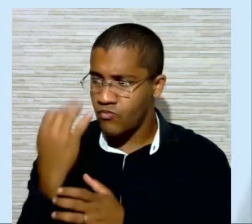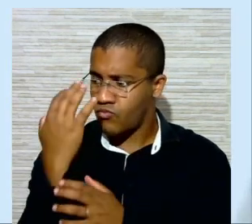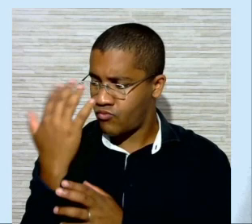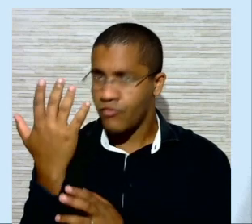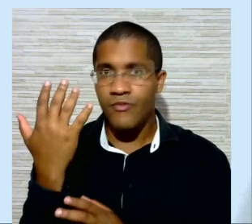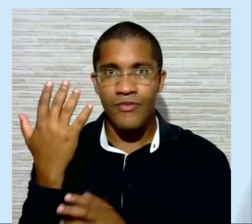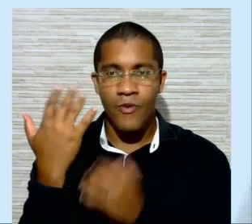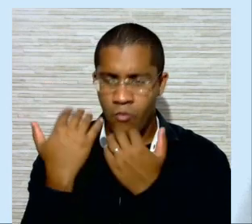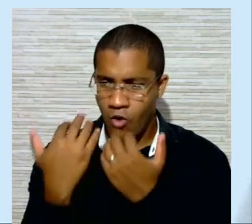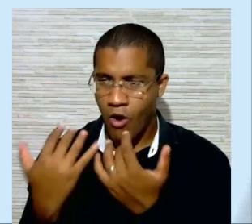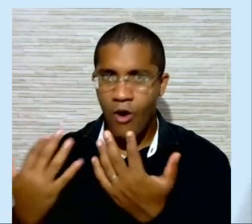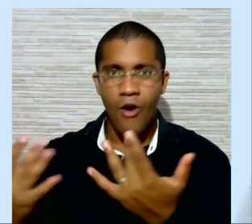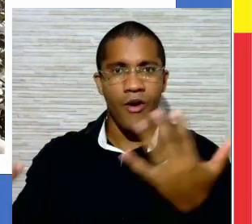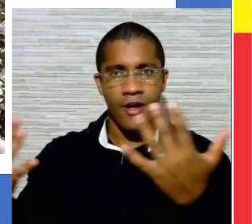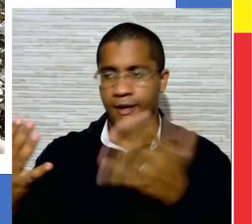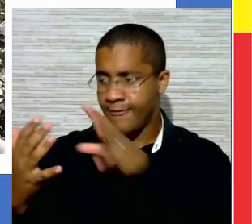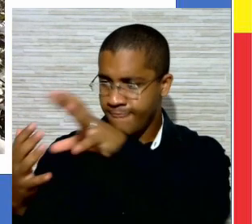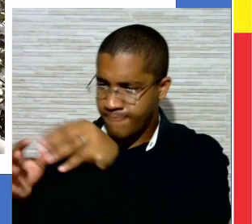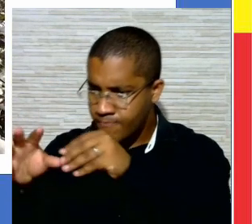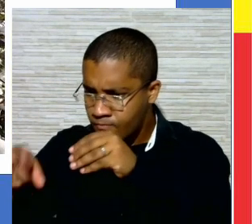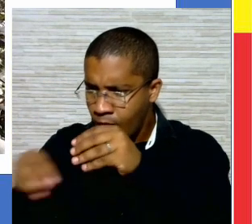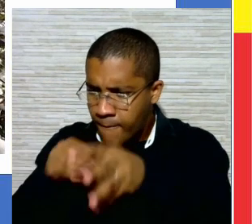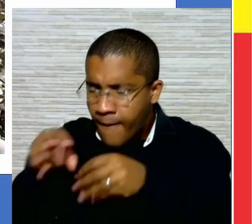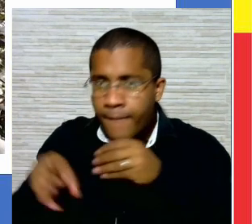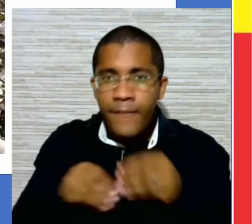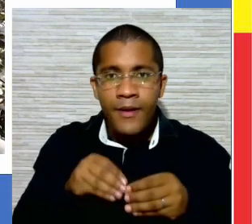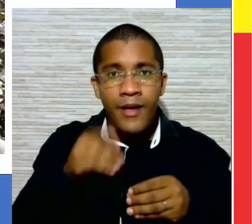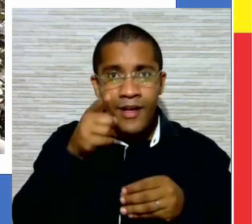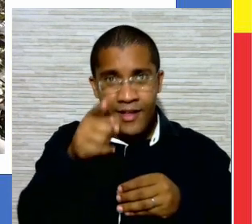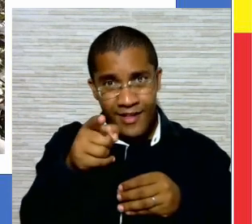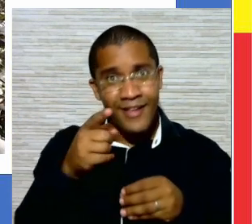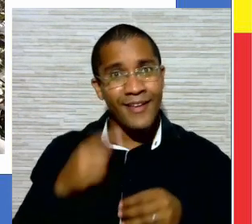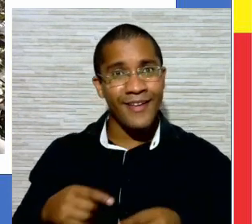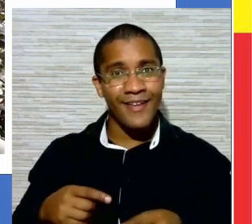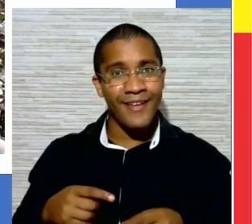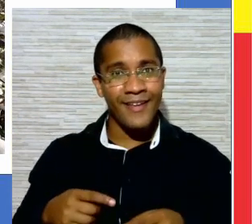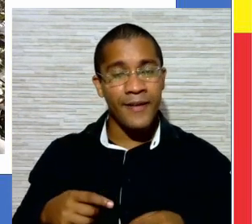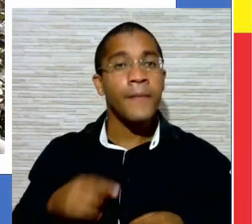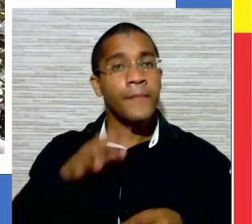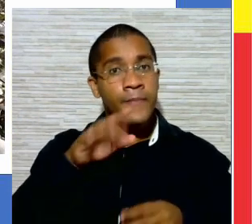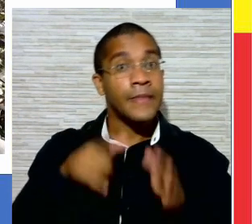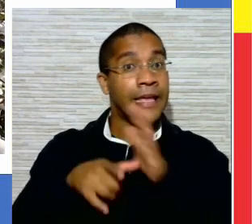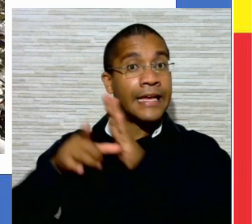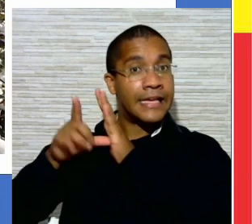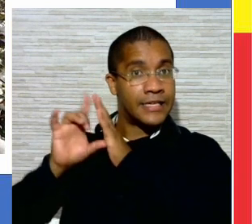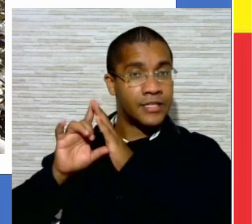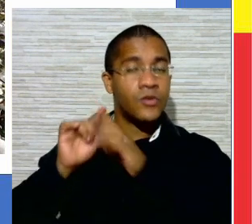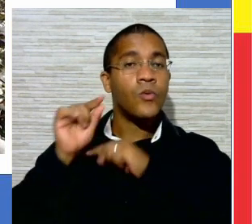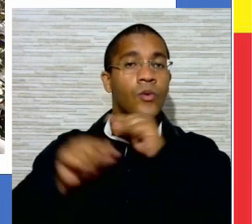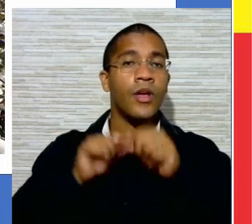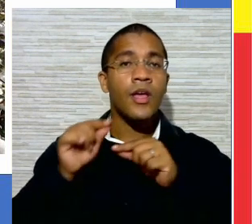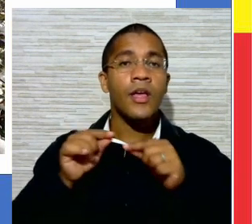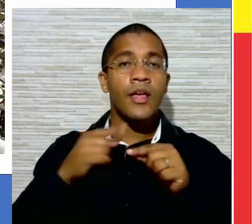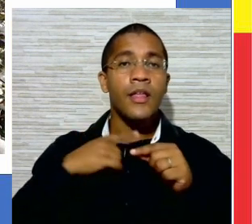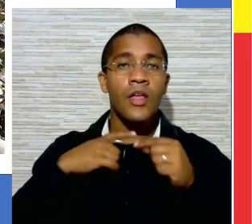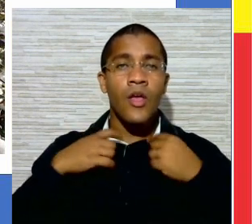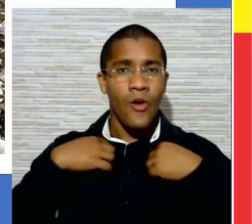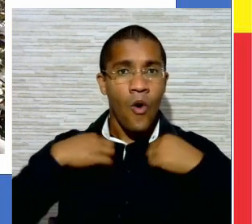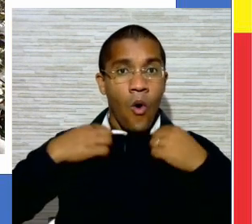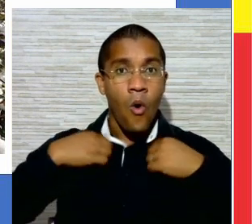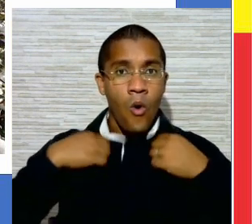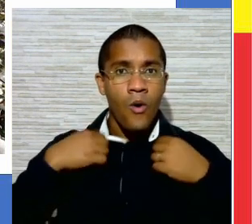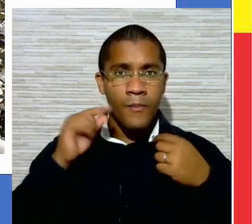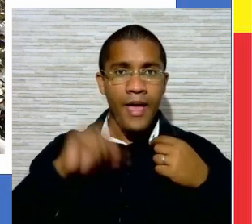como um vegetal, né? Aí a gente retira ele do meio ambiente dessa forma. Anteriormente nós usávamos, né, as